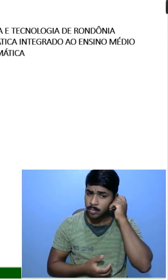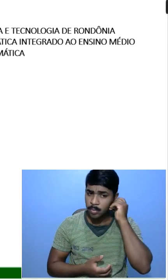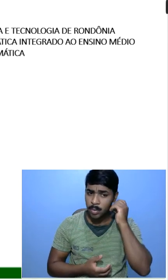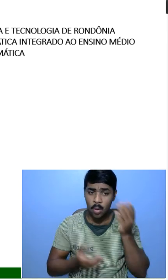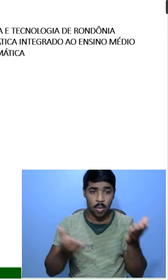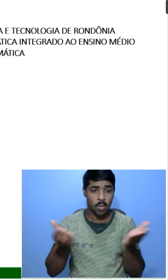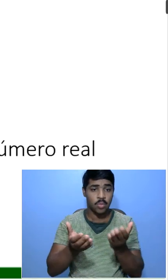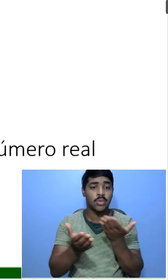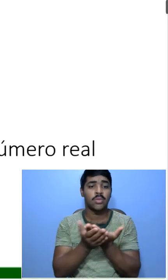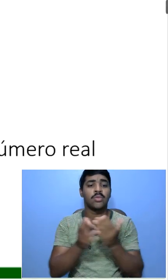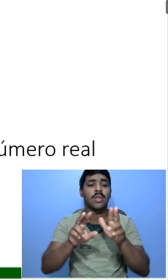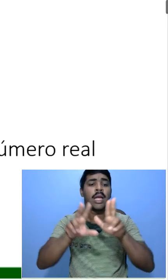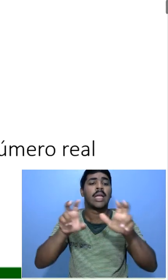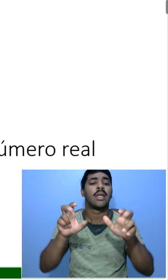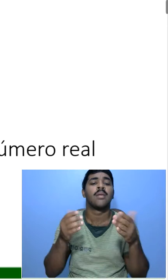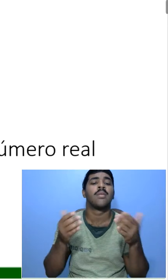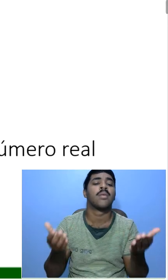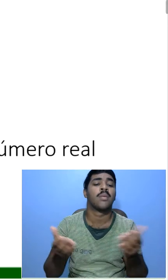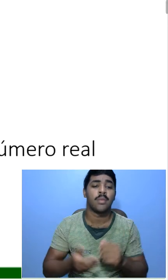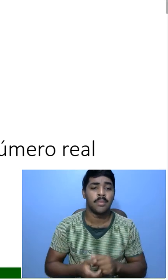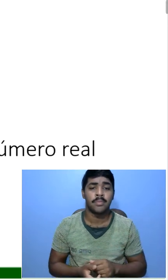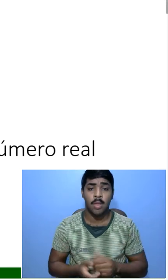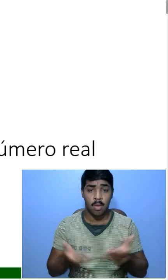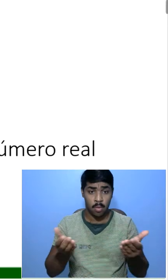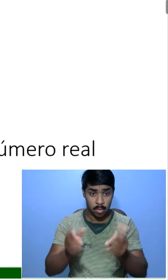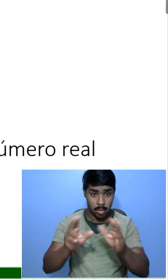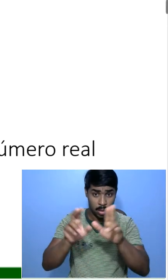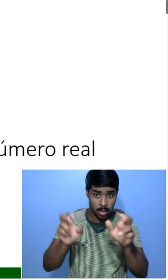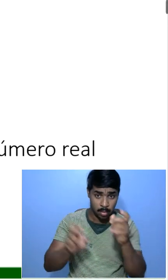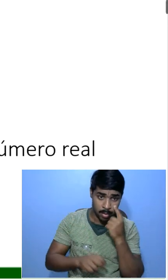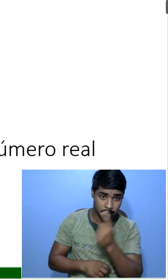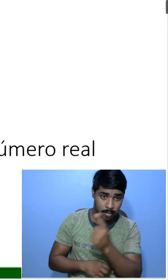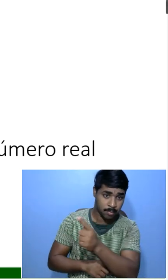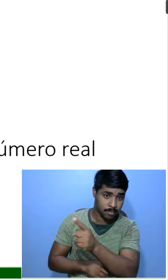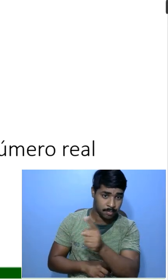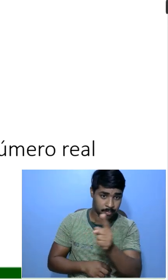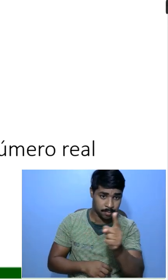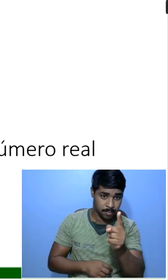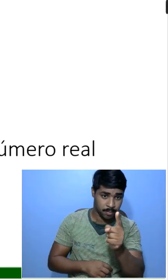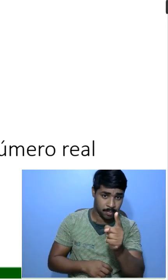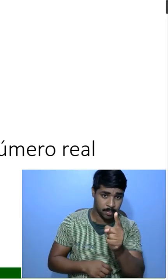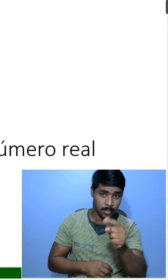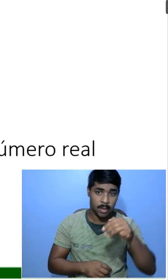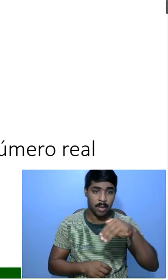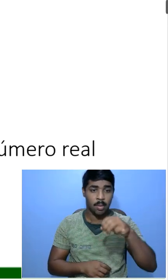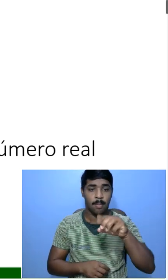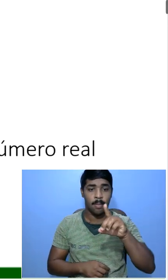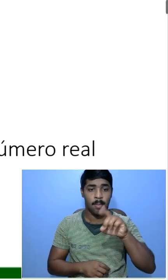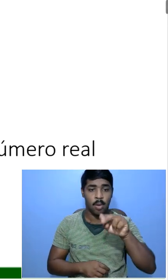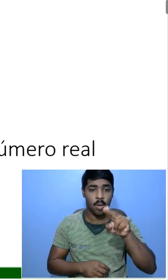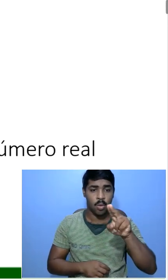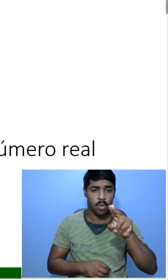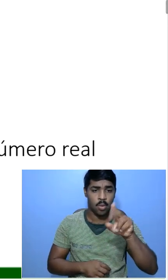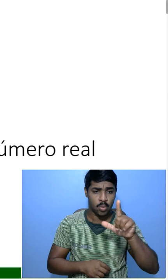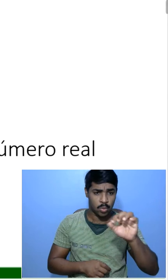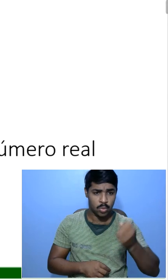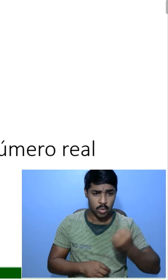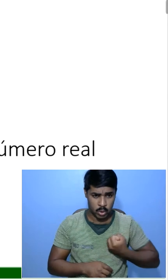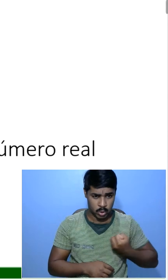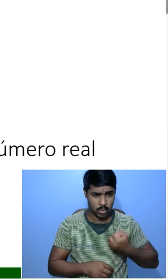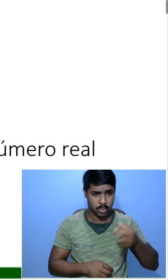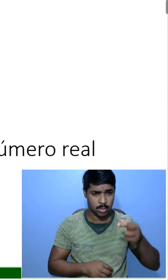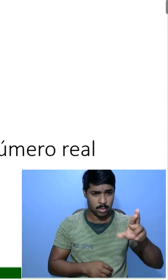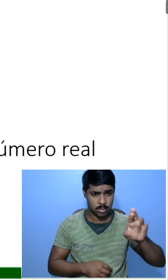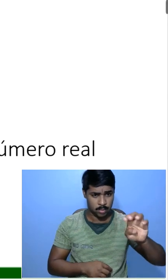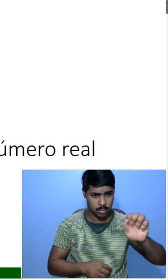vendo nesta aula é o de módulo de um número real. É um conteúdo introdutório. Essa primeira aula tem